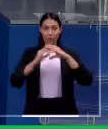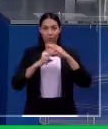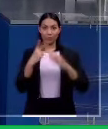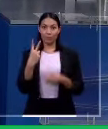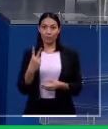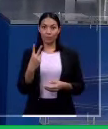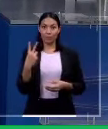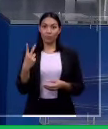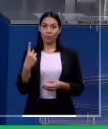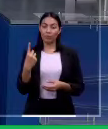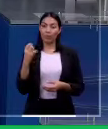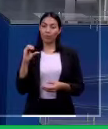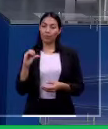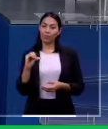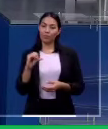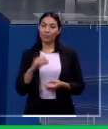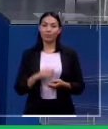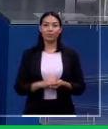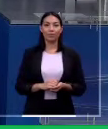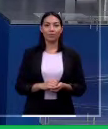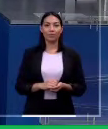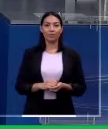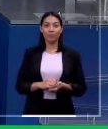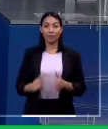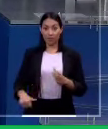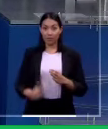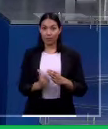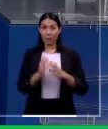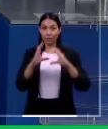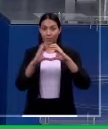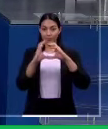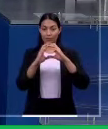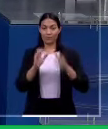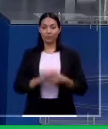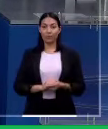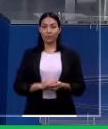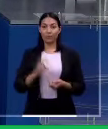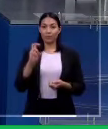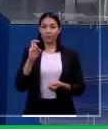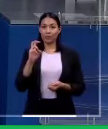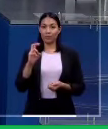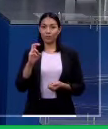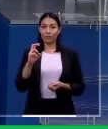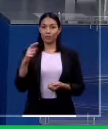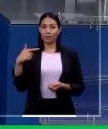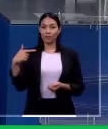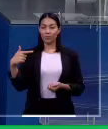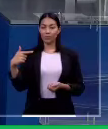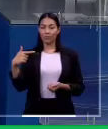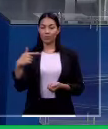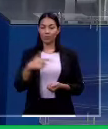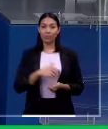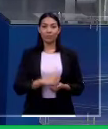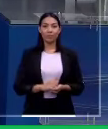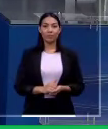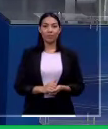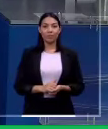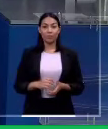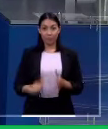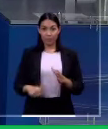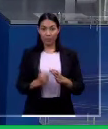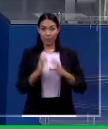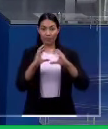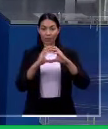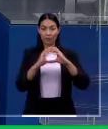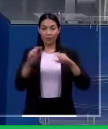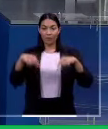concurso 2219. Vem aí nosso primeiro número, 57. 57 é a